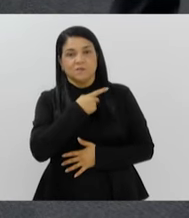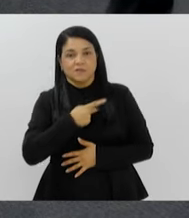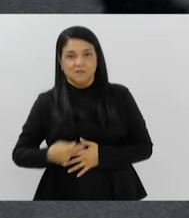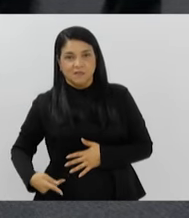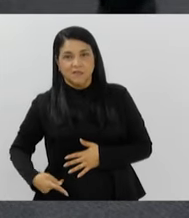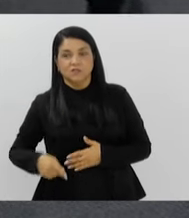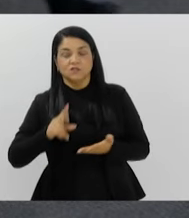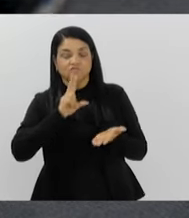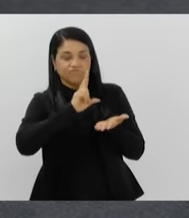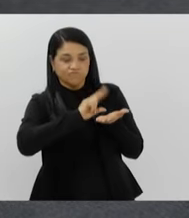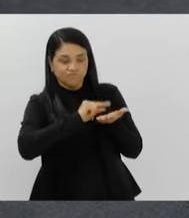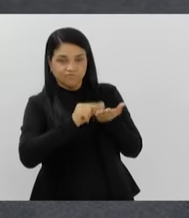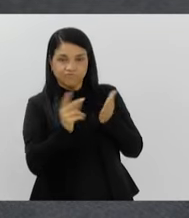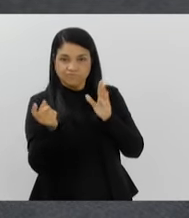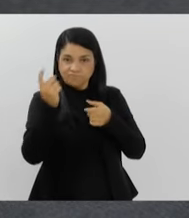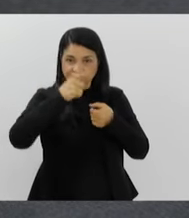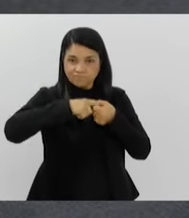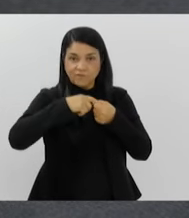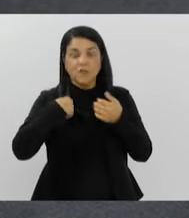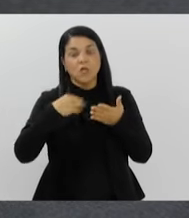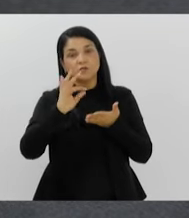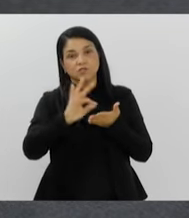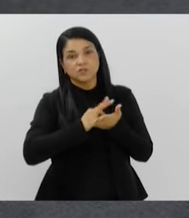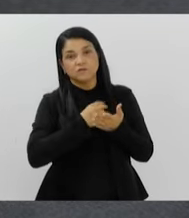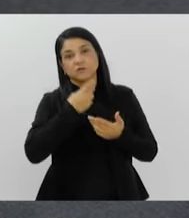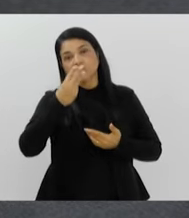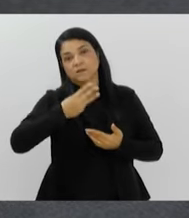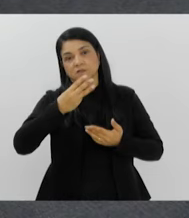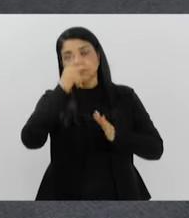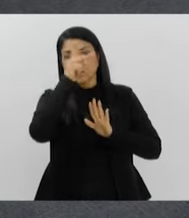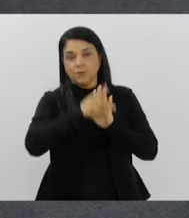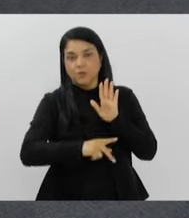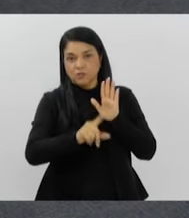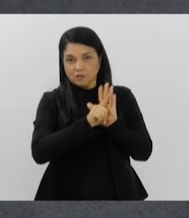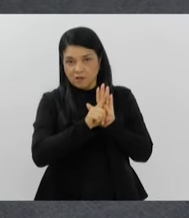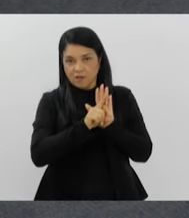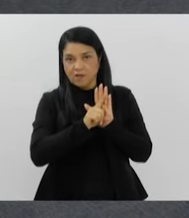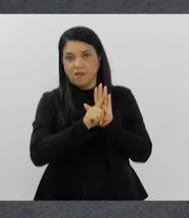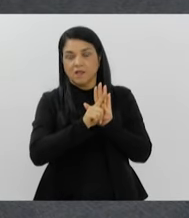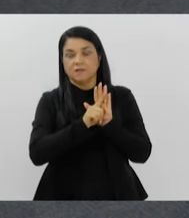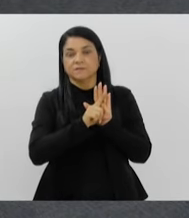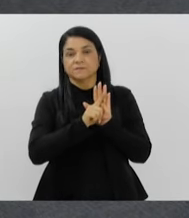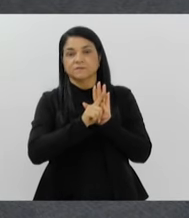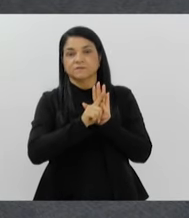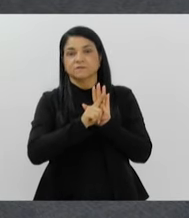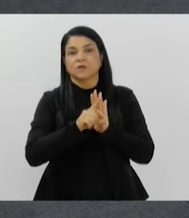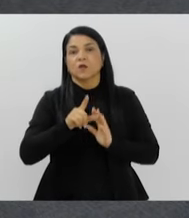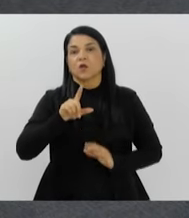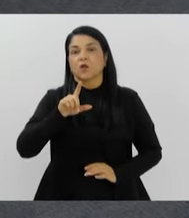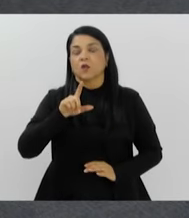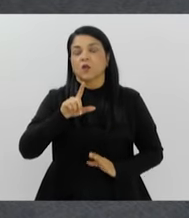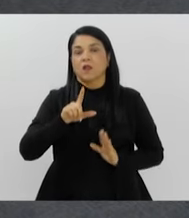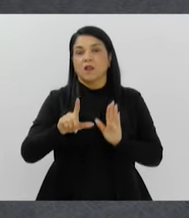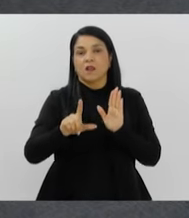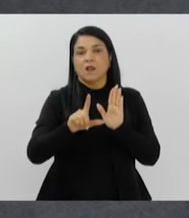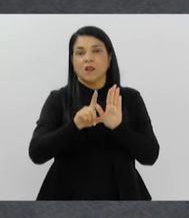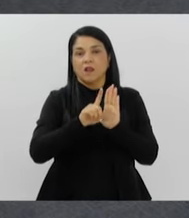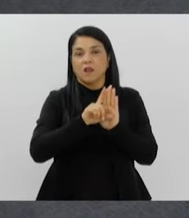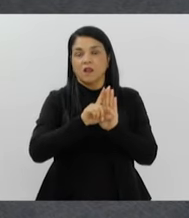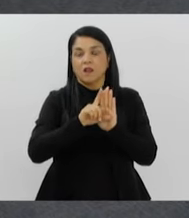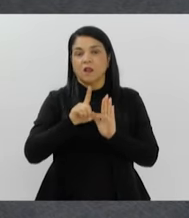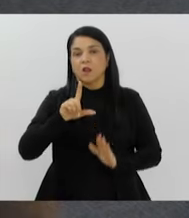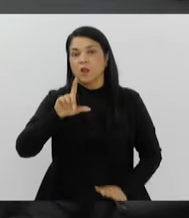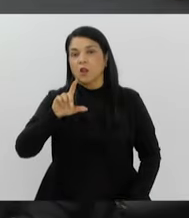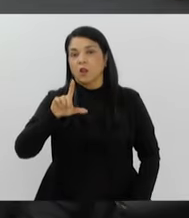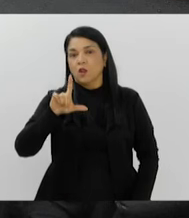a pauta, porque eu estou inscrito para falar no terceiro projeto, que é a nossa LOA para 2025.